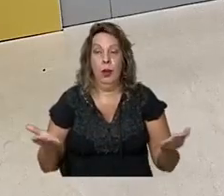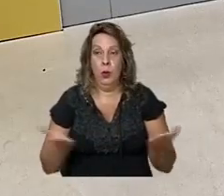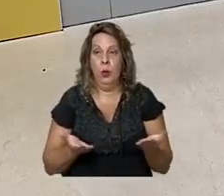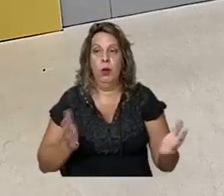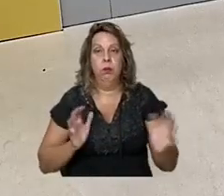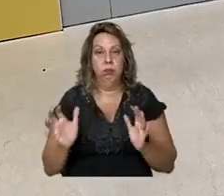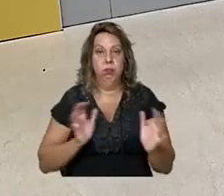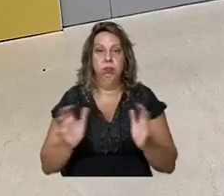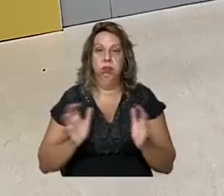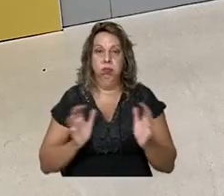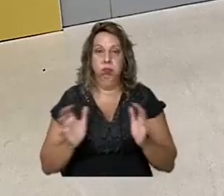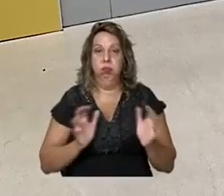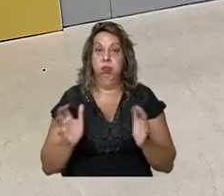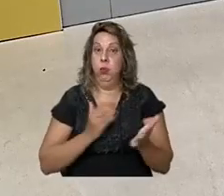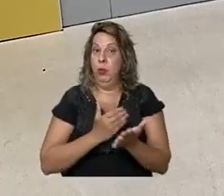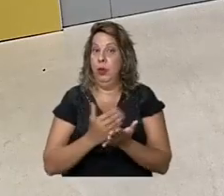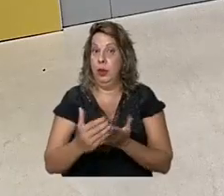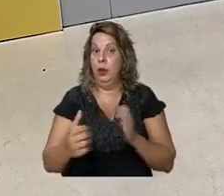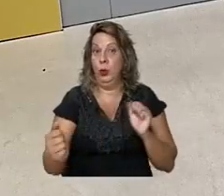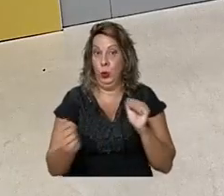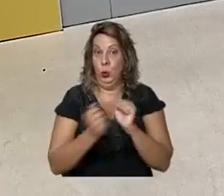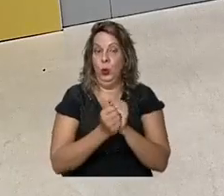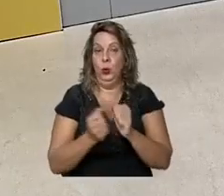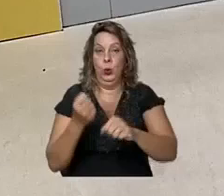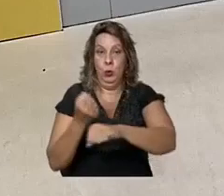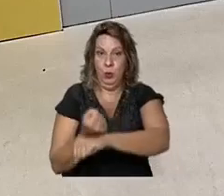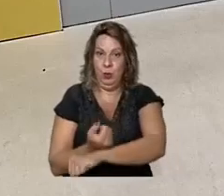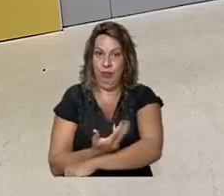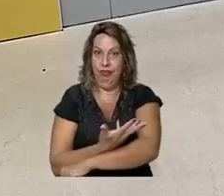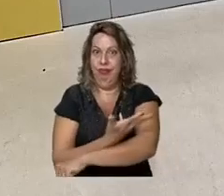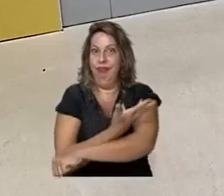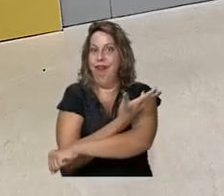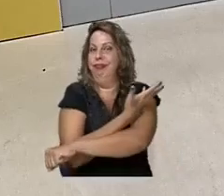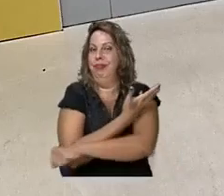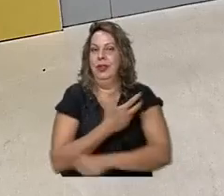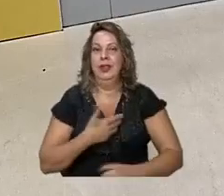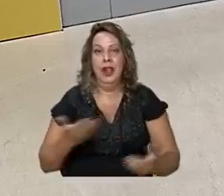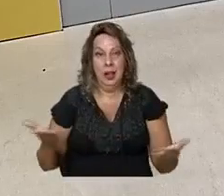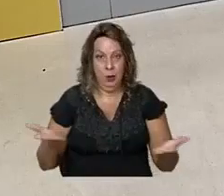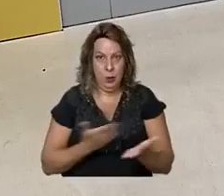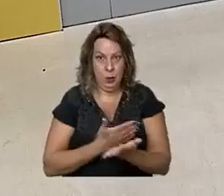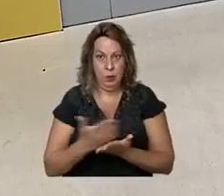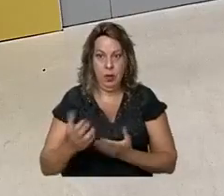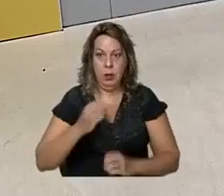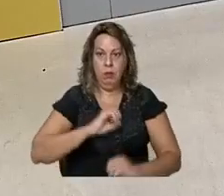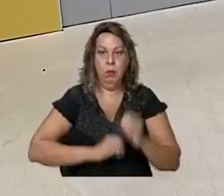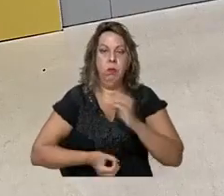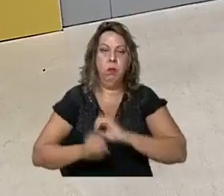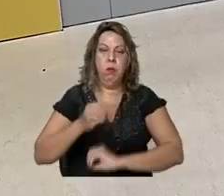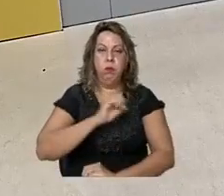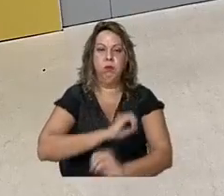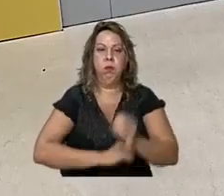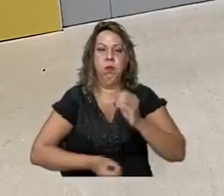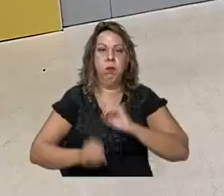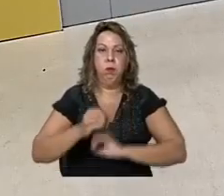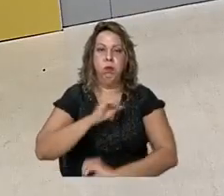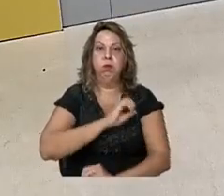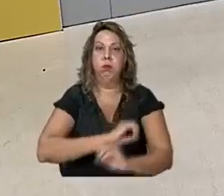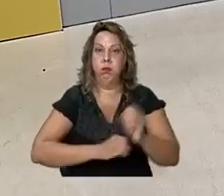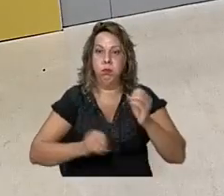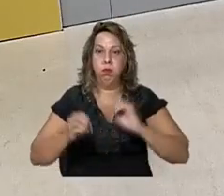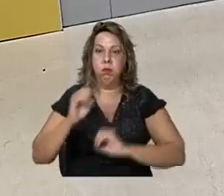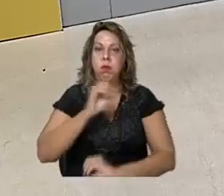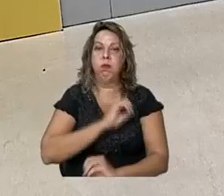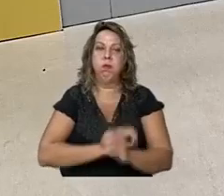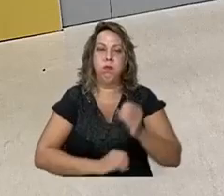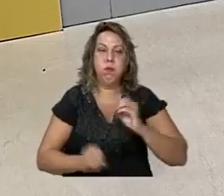por favor, pra gente ligar a emoção de quem está em casa, tá pipocando. Olha aí, pipocando